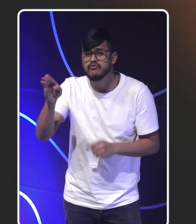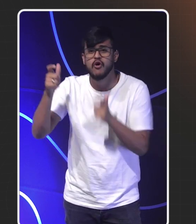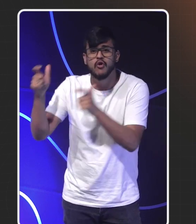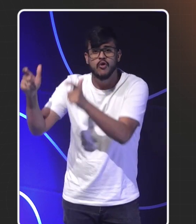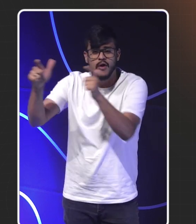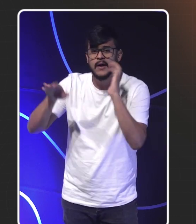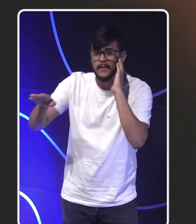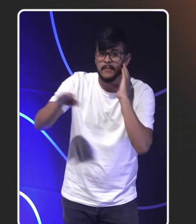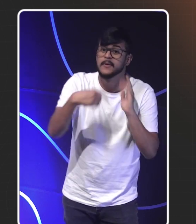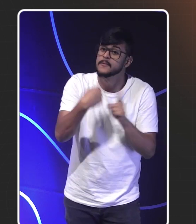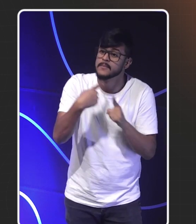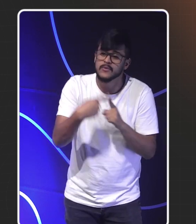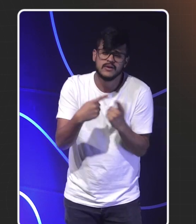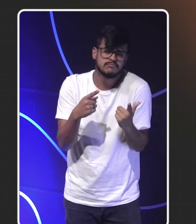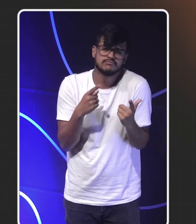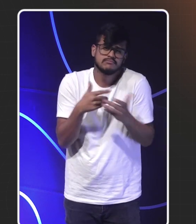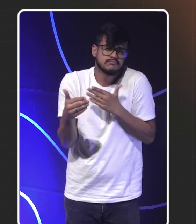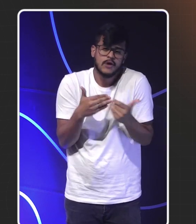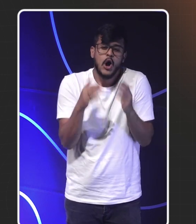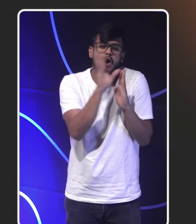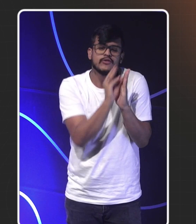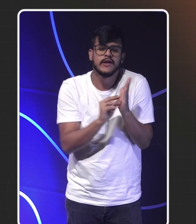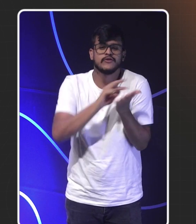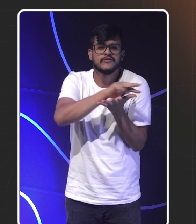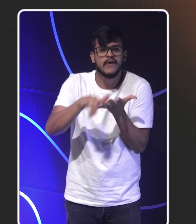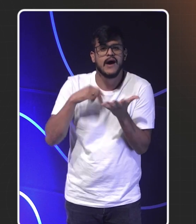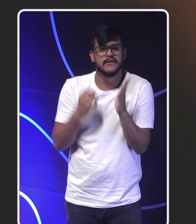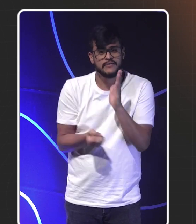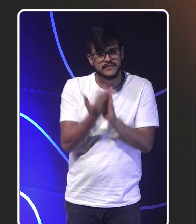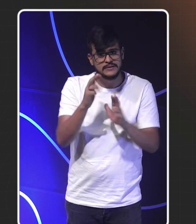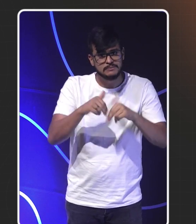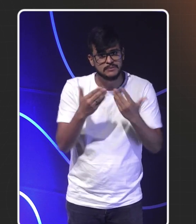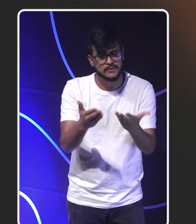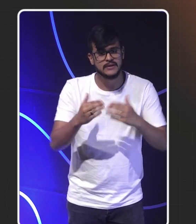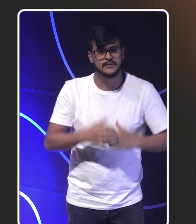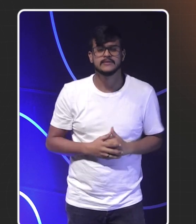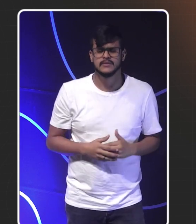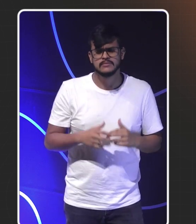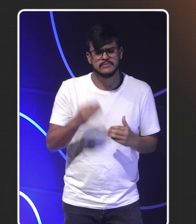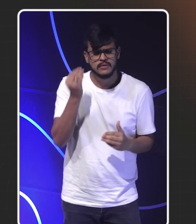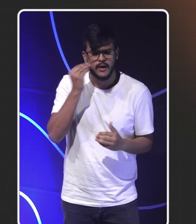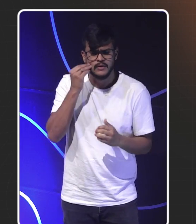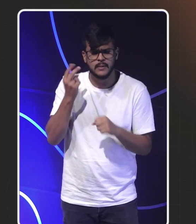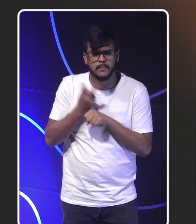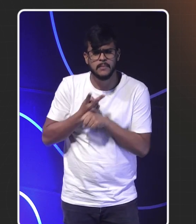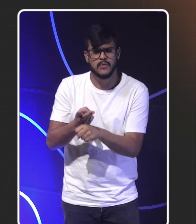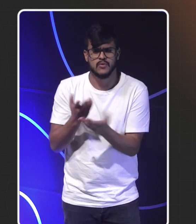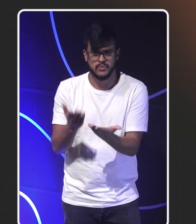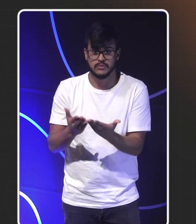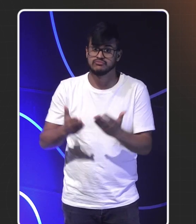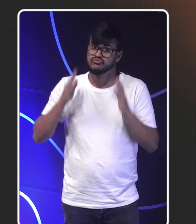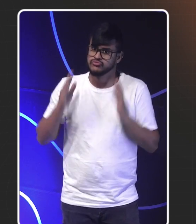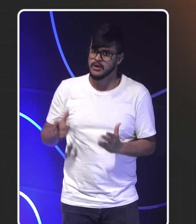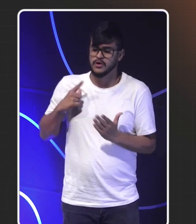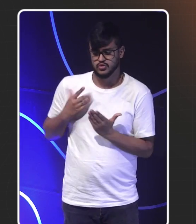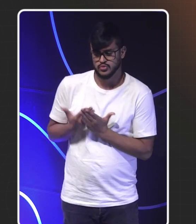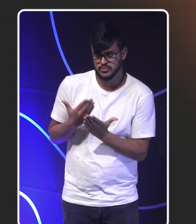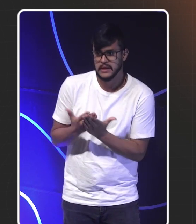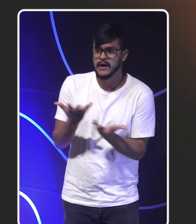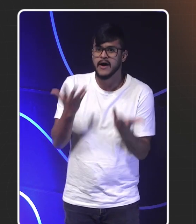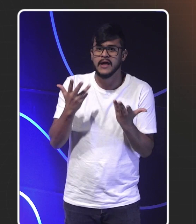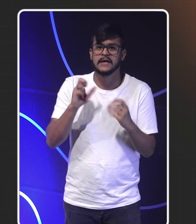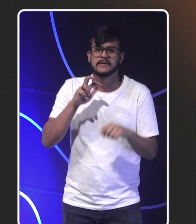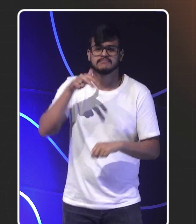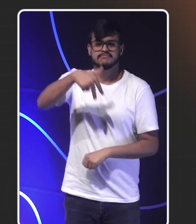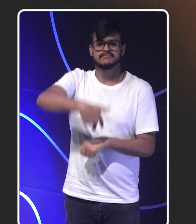nos stories, tem alguns conteúdos no feed também. Então as pessoas me procuram a partir disso. Eu estou estudando para ser apresentador. Já